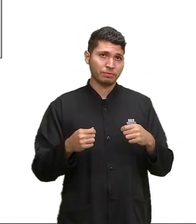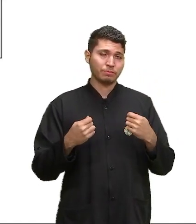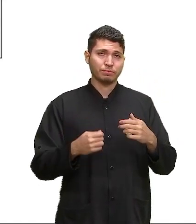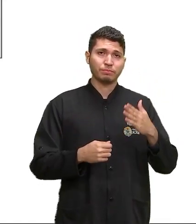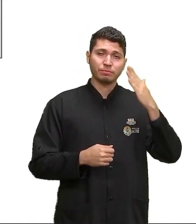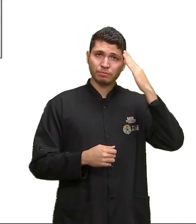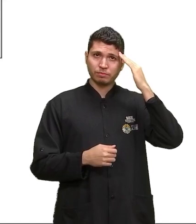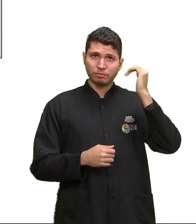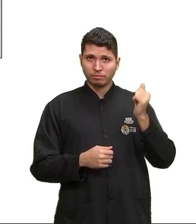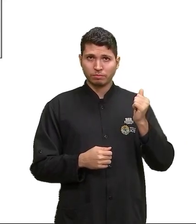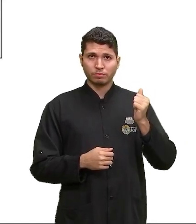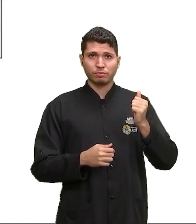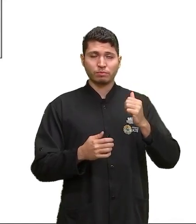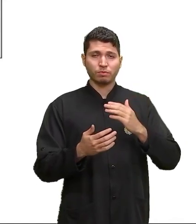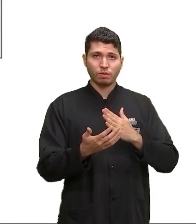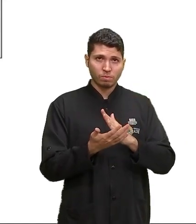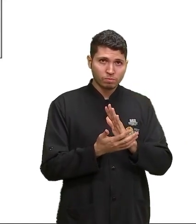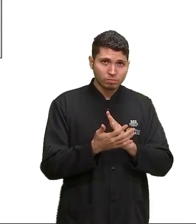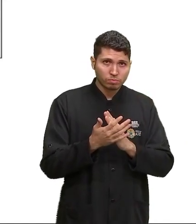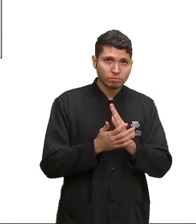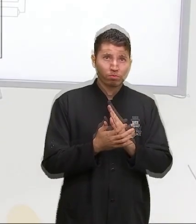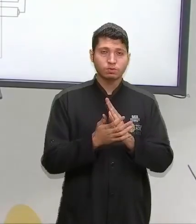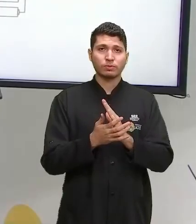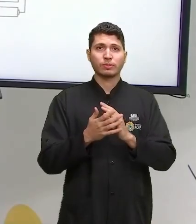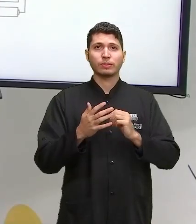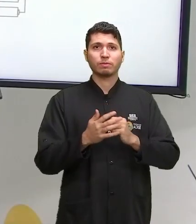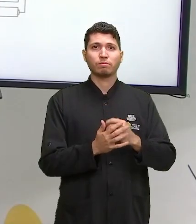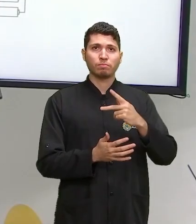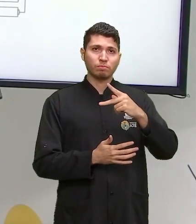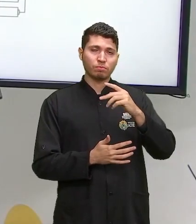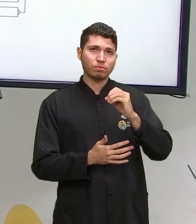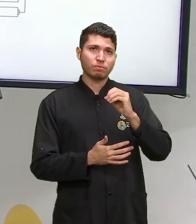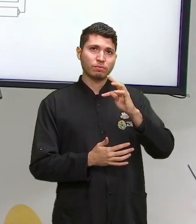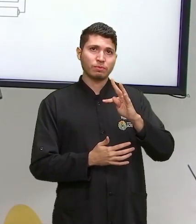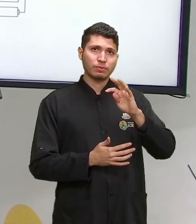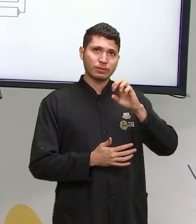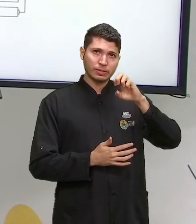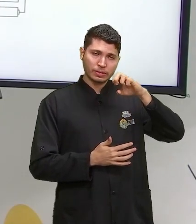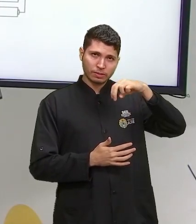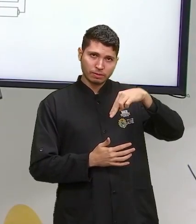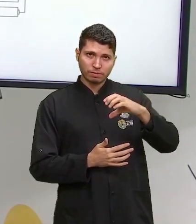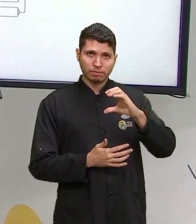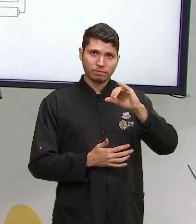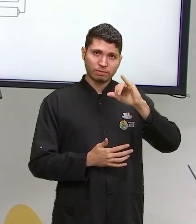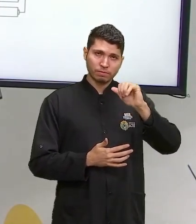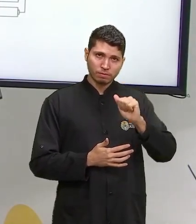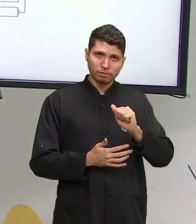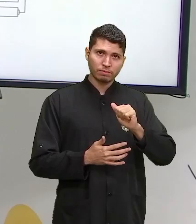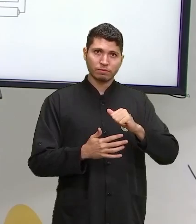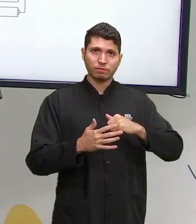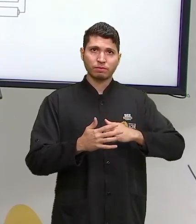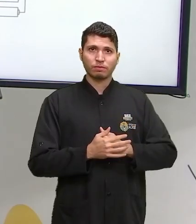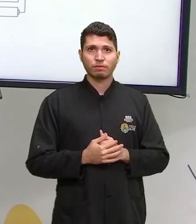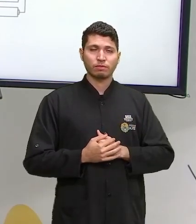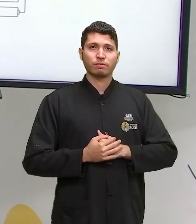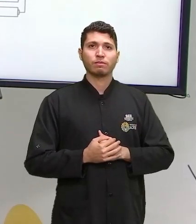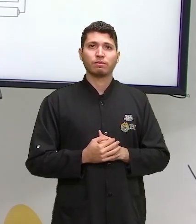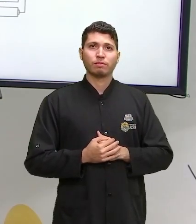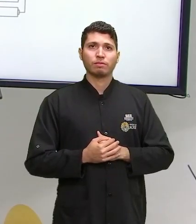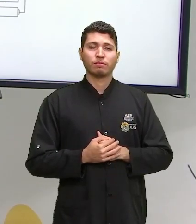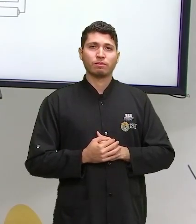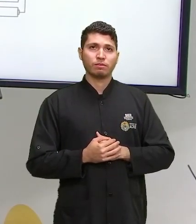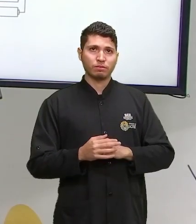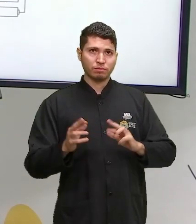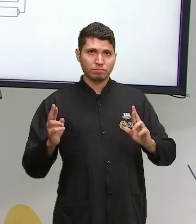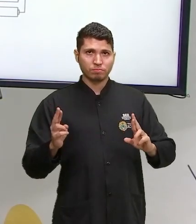lembrar e retomar alguns princípios envolvendo potência. O que é a potência? Quando falamos de potência, a gente tem que